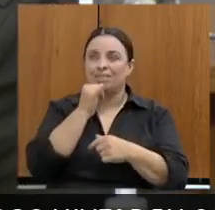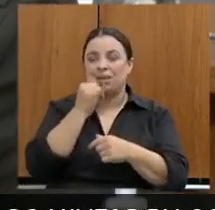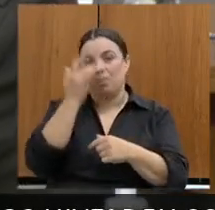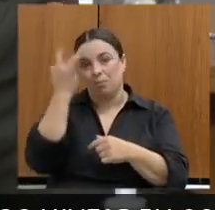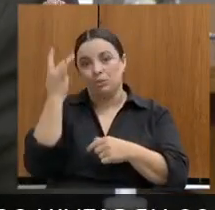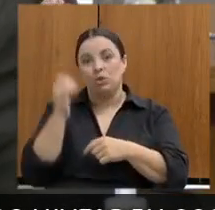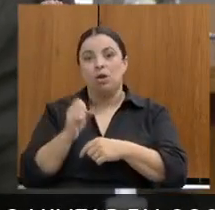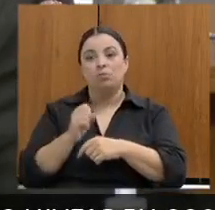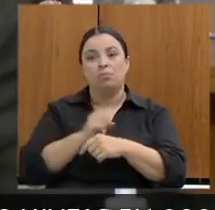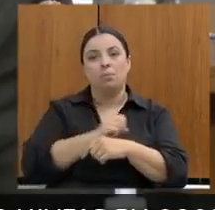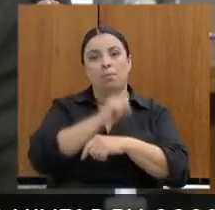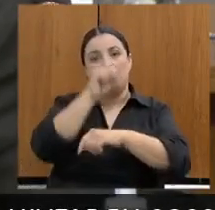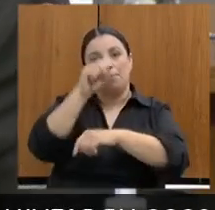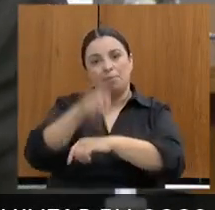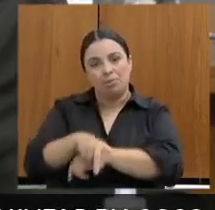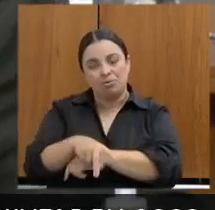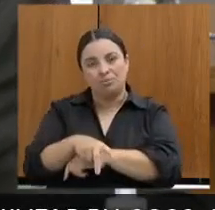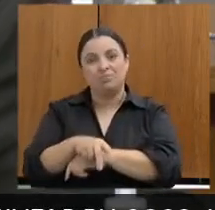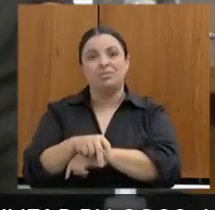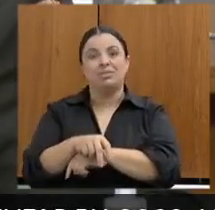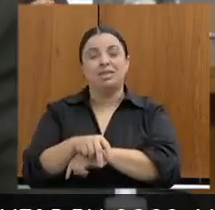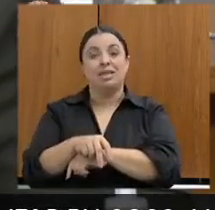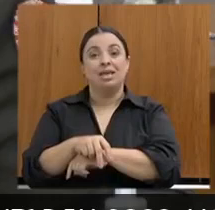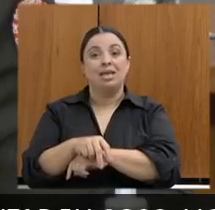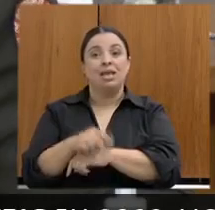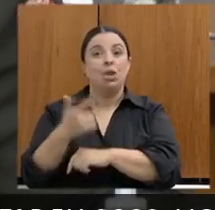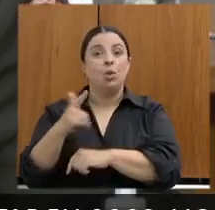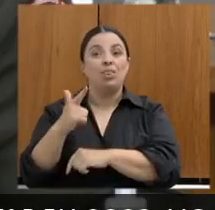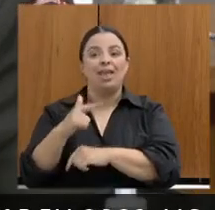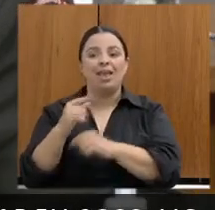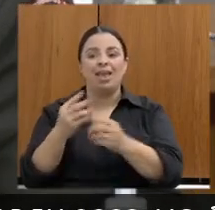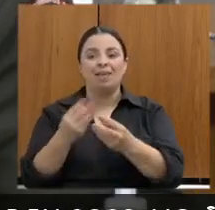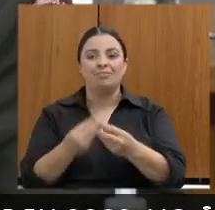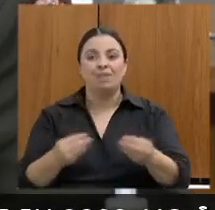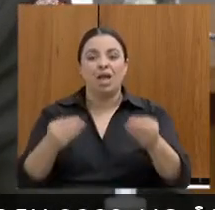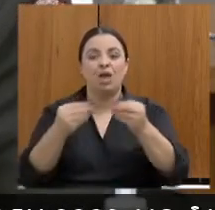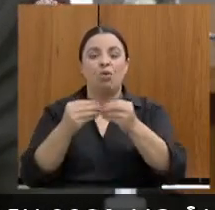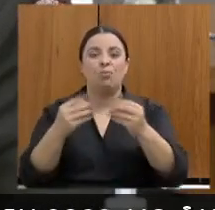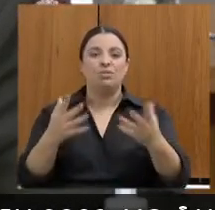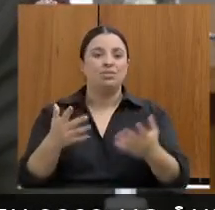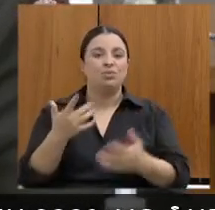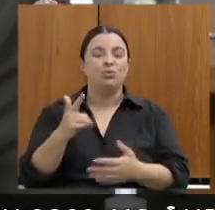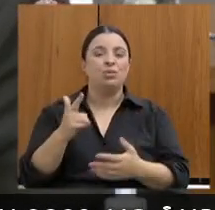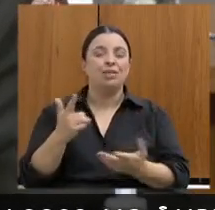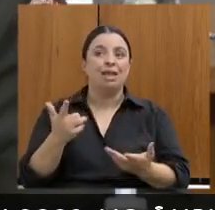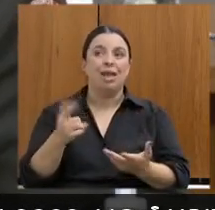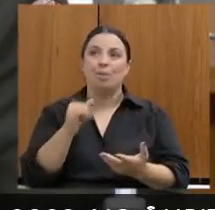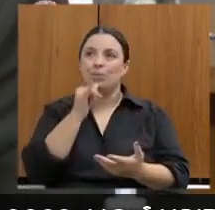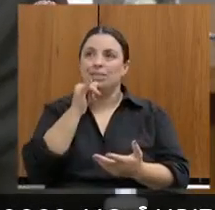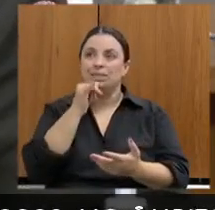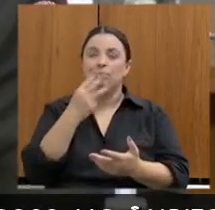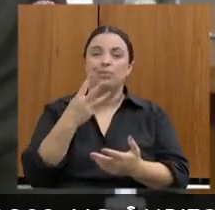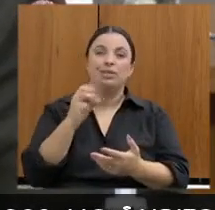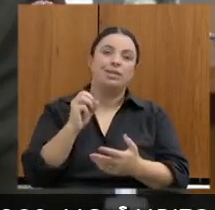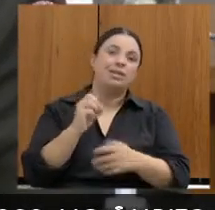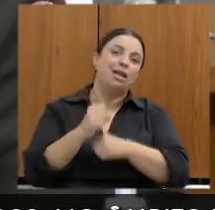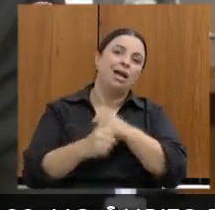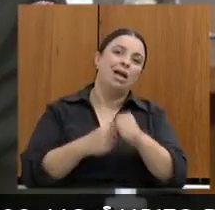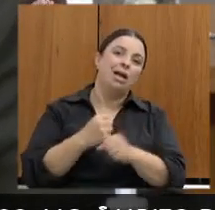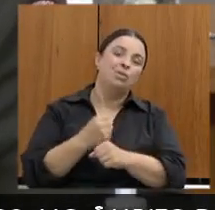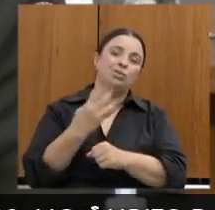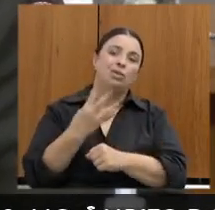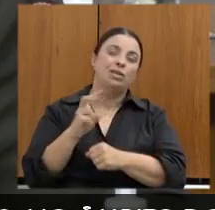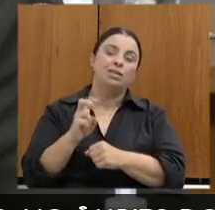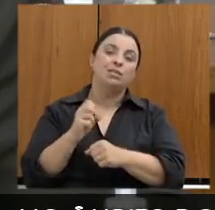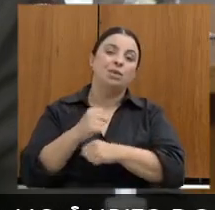esse passada e que você não tem o recobrimento a recomposição e daqui 30 anos 35 anos quando nós